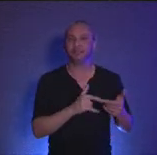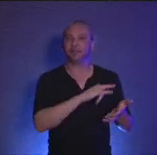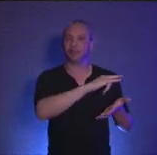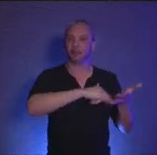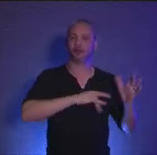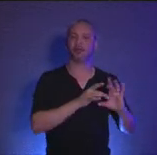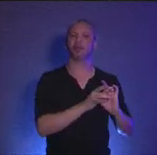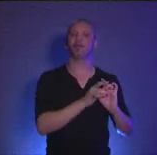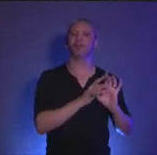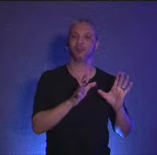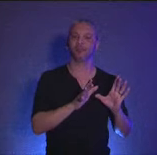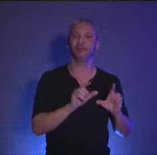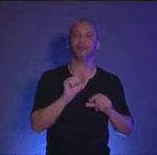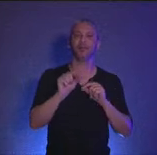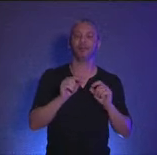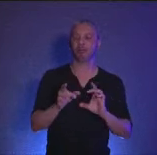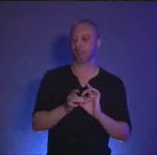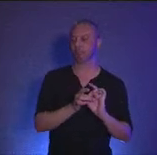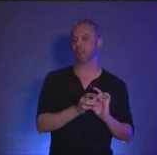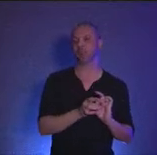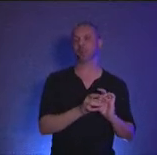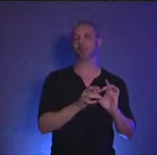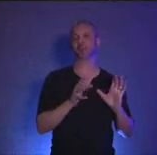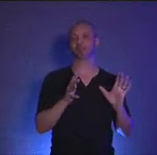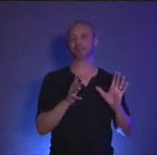é útil ao lobby pela liberação